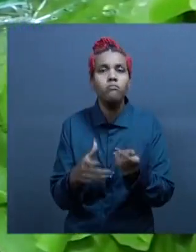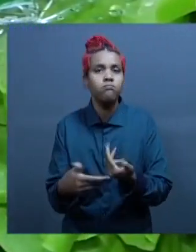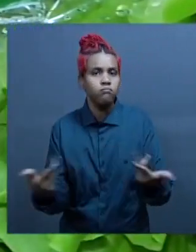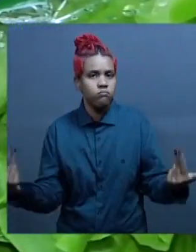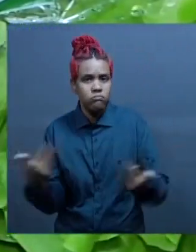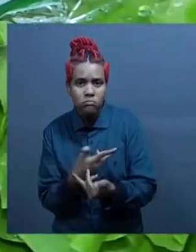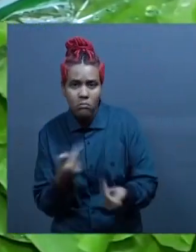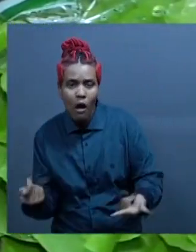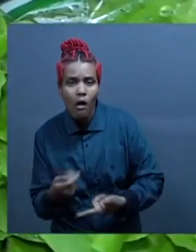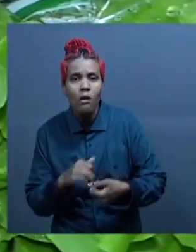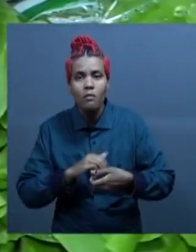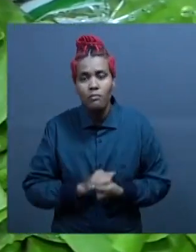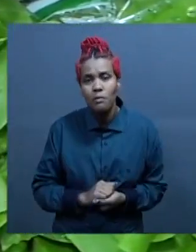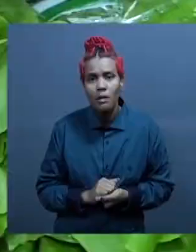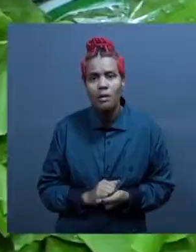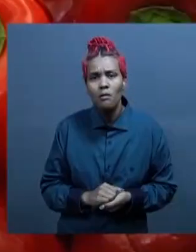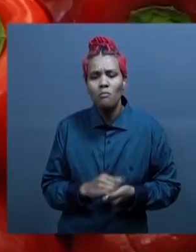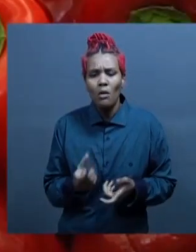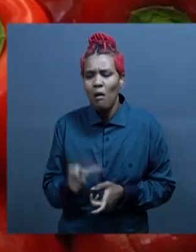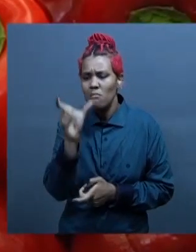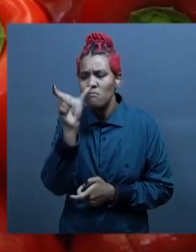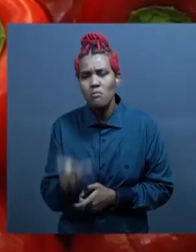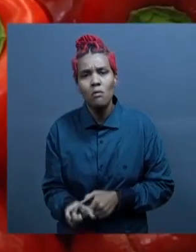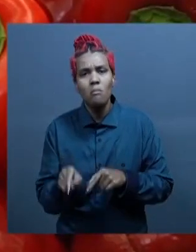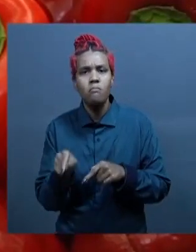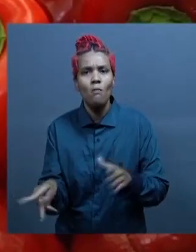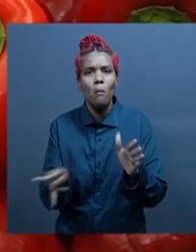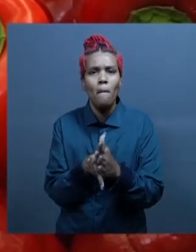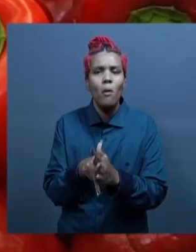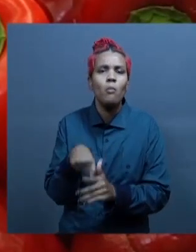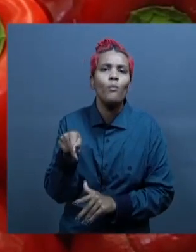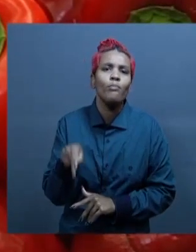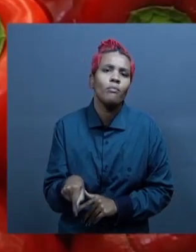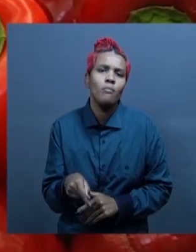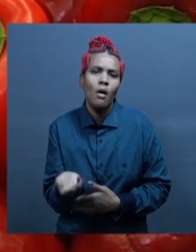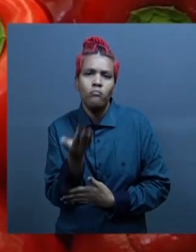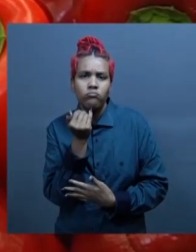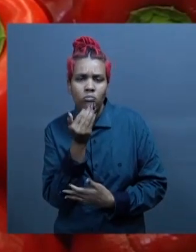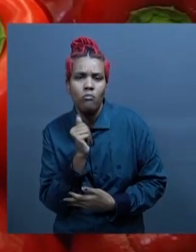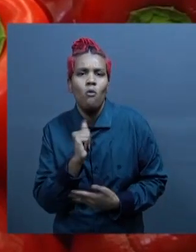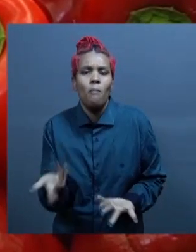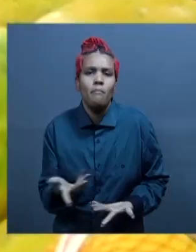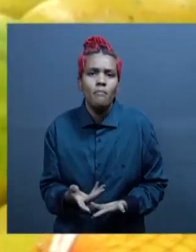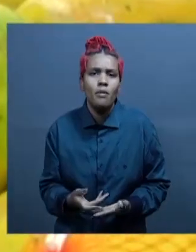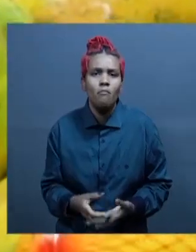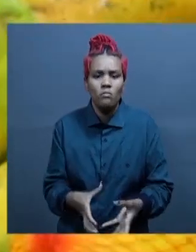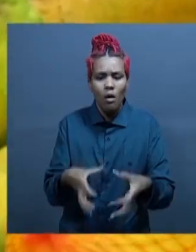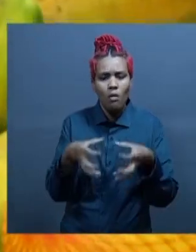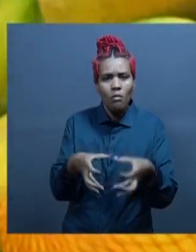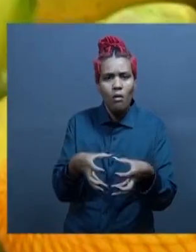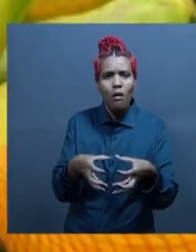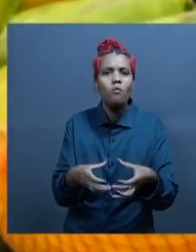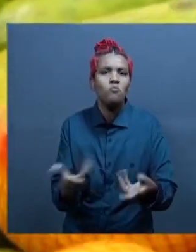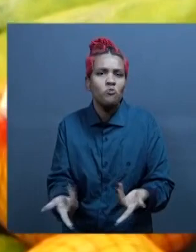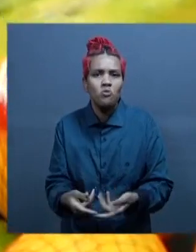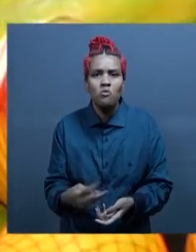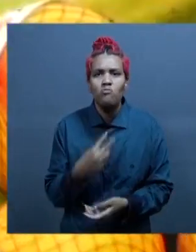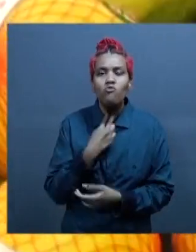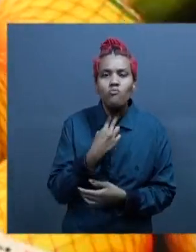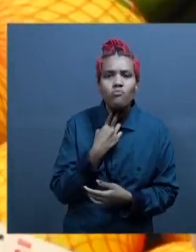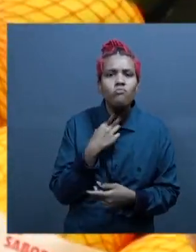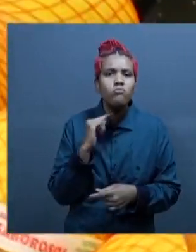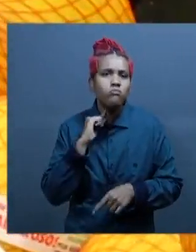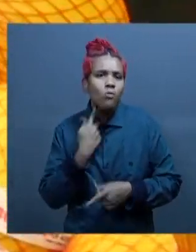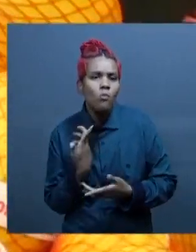considerados pro para o consumo como por exemplo estar inteiros limpos firmes sem pregas visíveis a olho